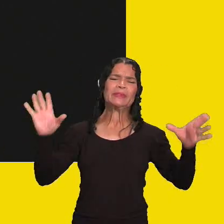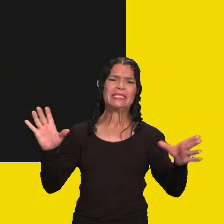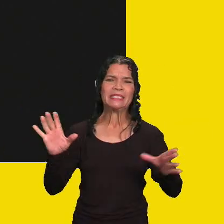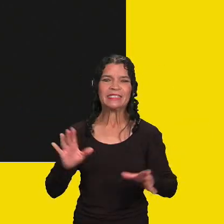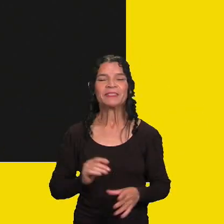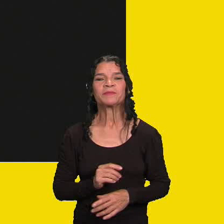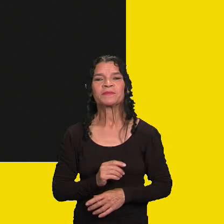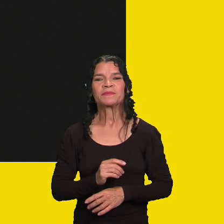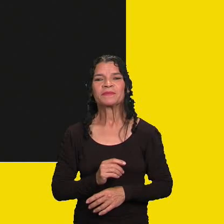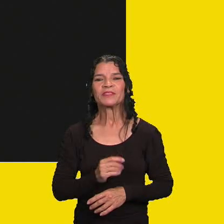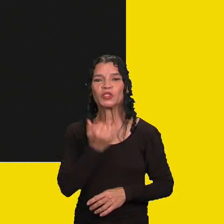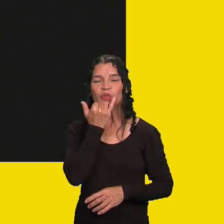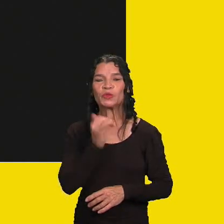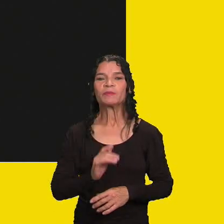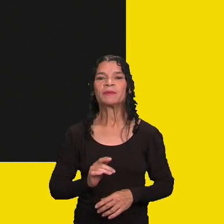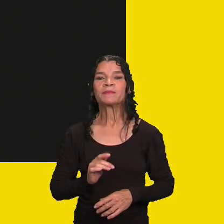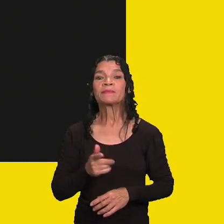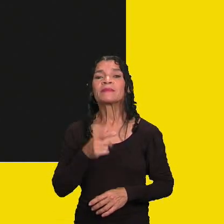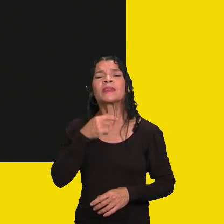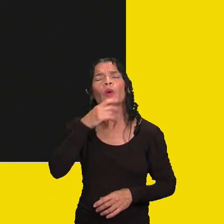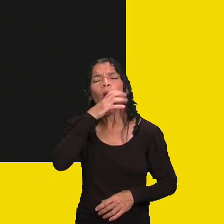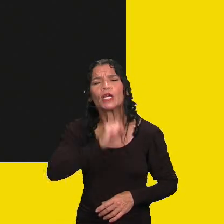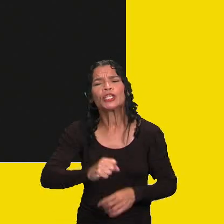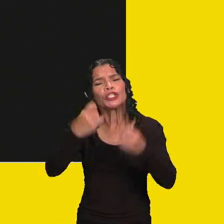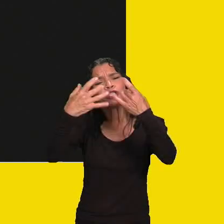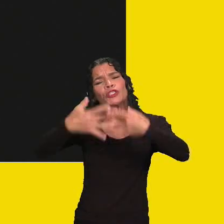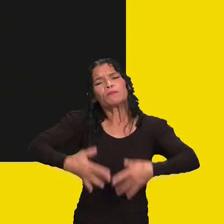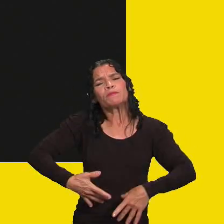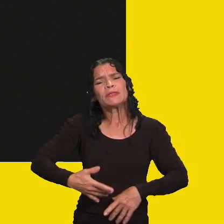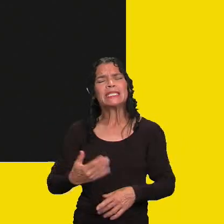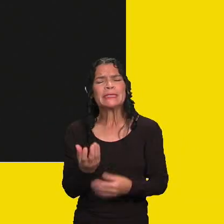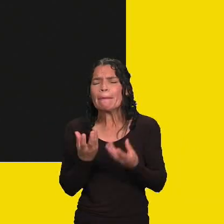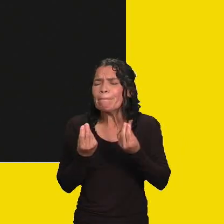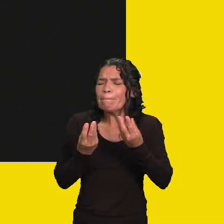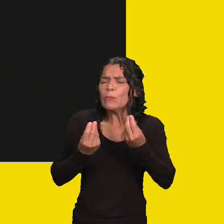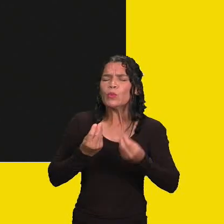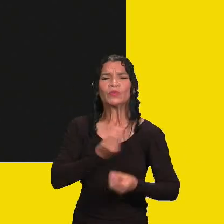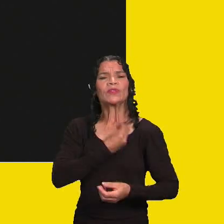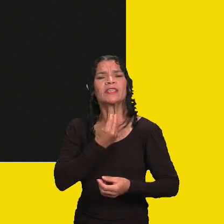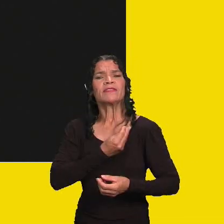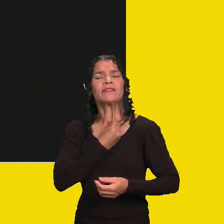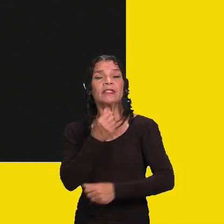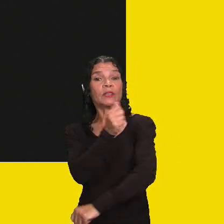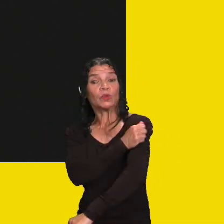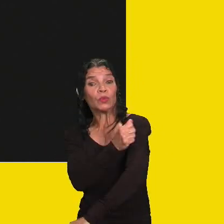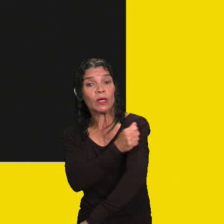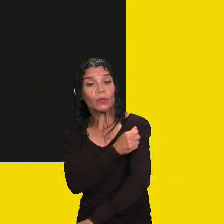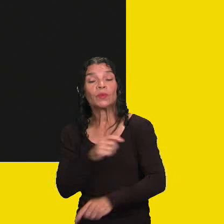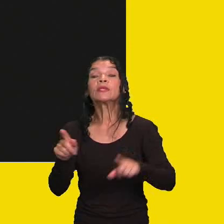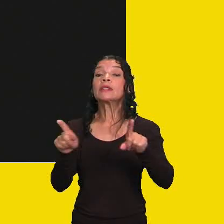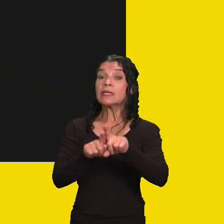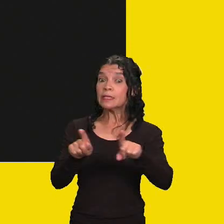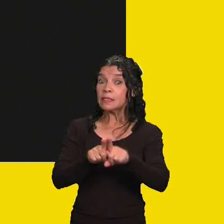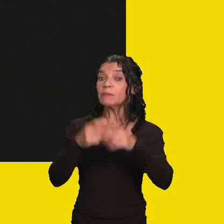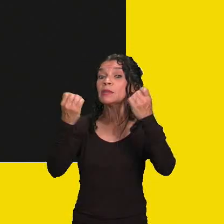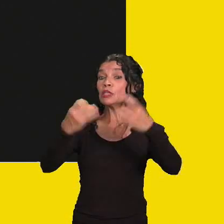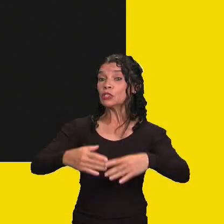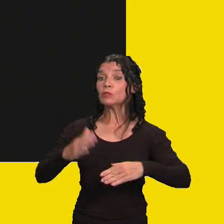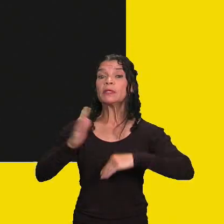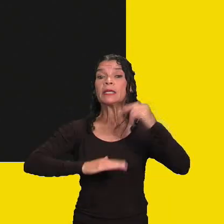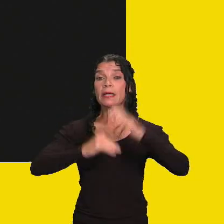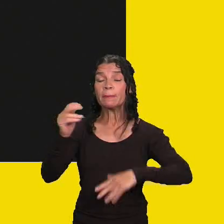da participação ativa do aluno e essa importância da história de vida, quando também fala muito da